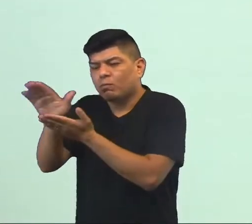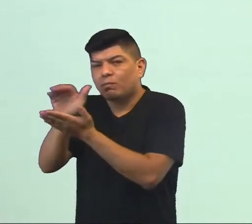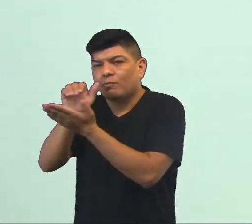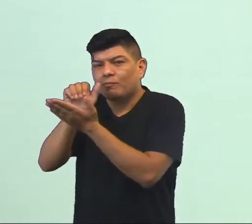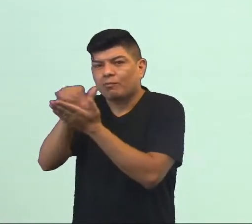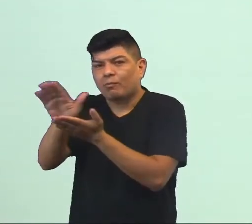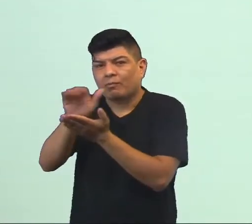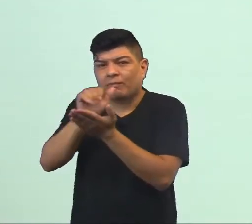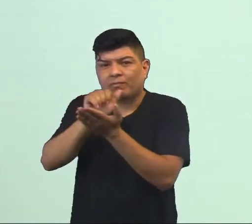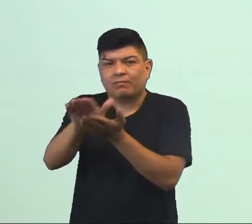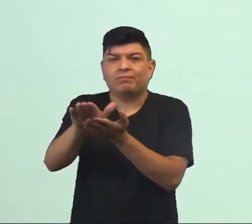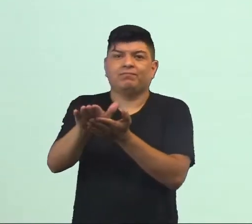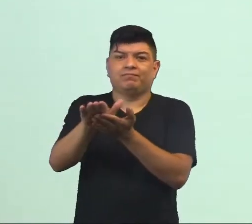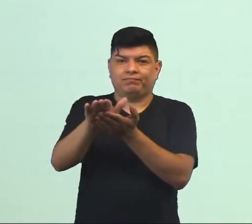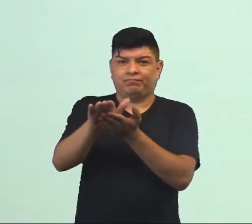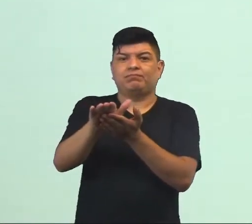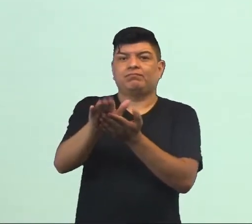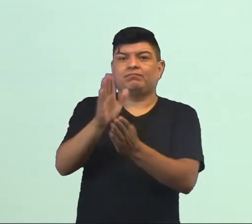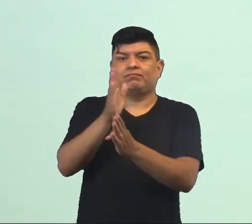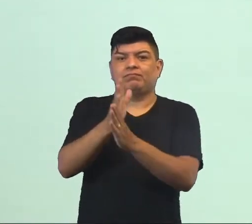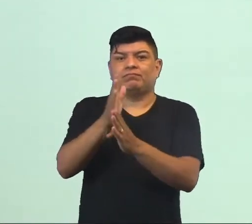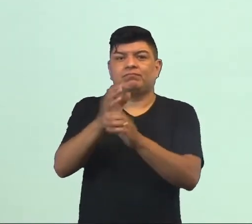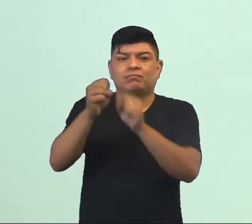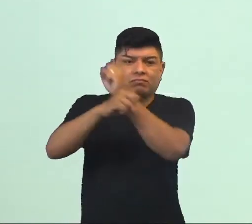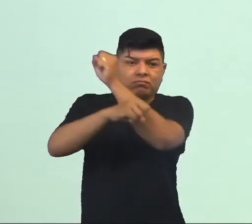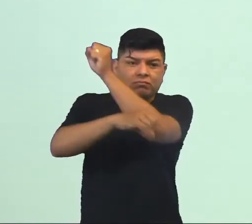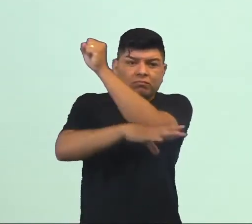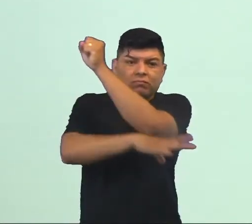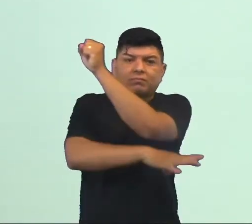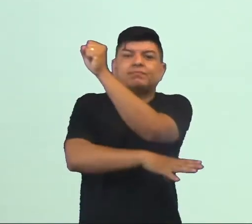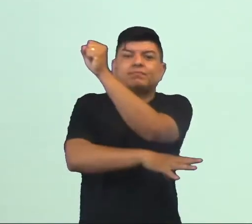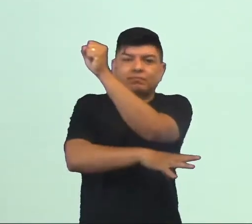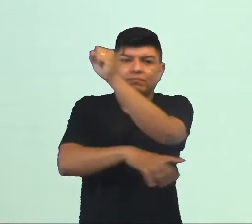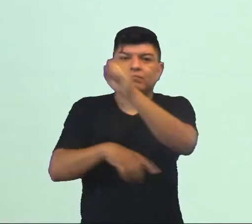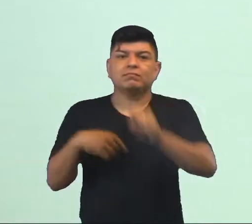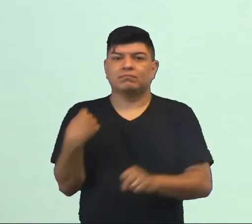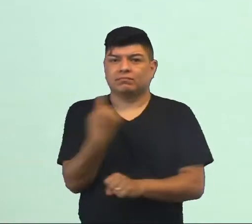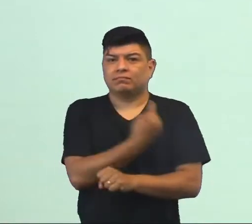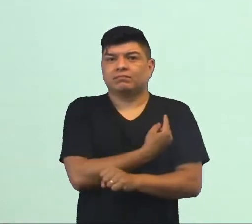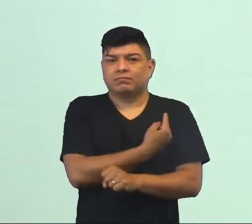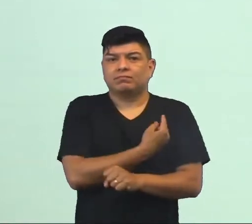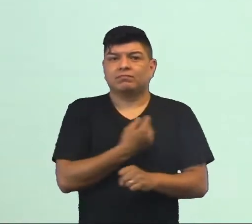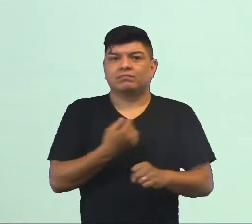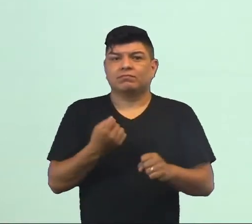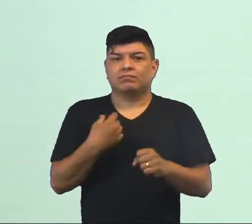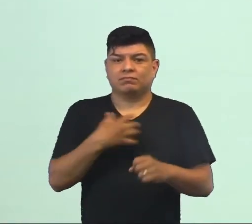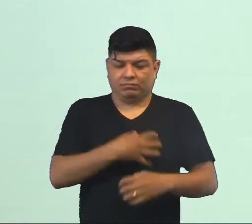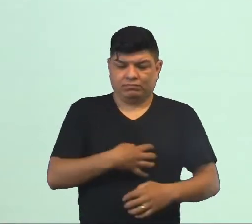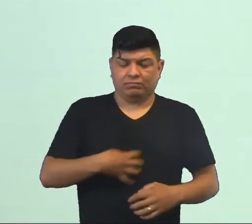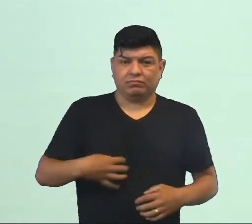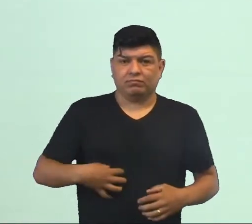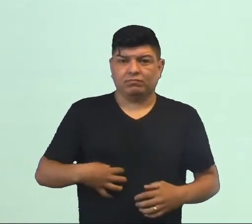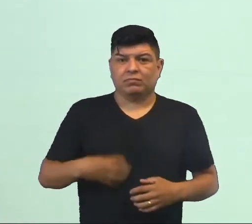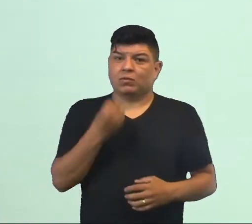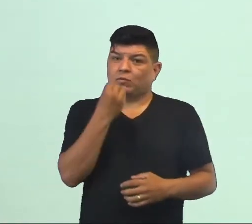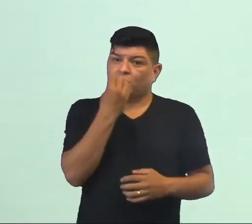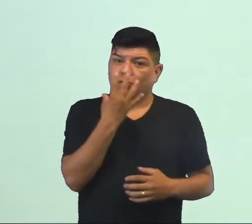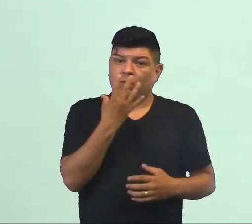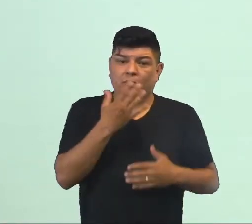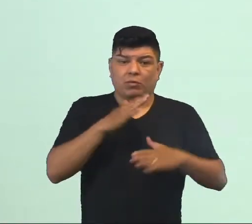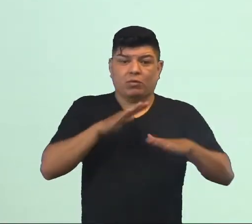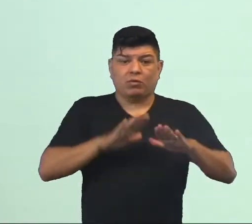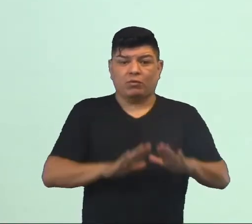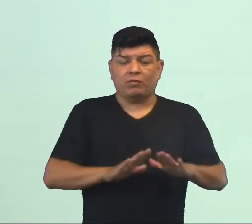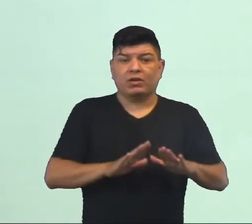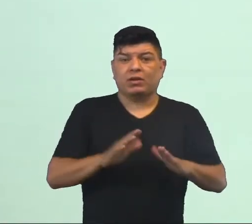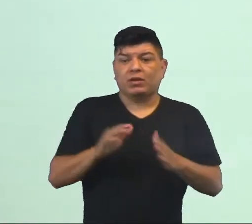vamos ver, que vai sair por meio das fezes no nosso organismo. O nosso organismo retém o que é bom e